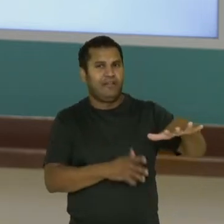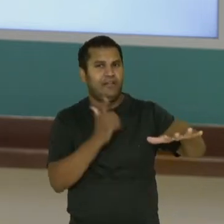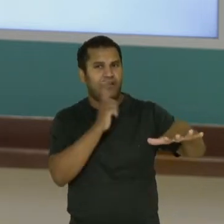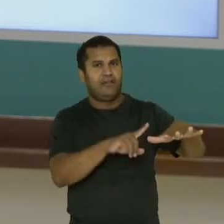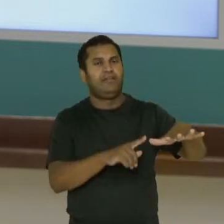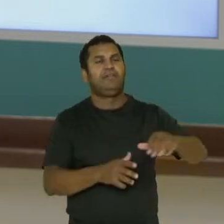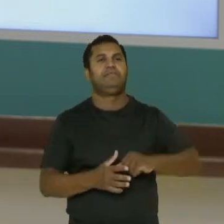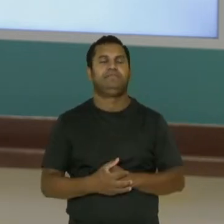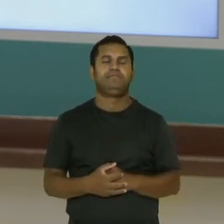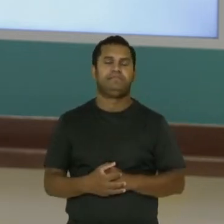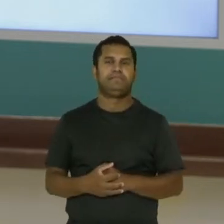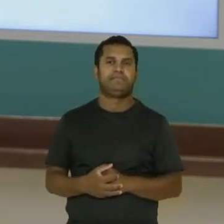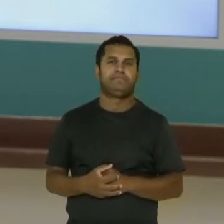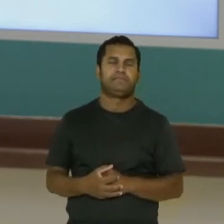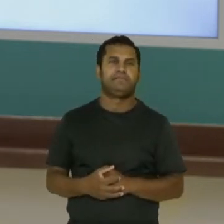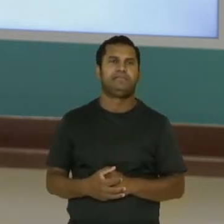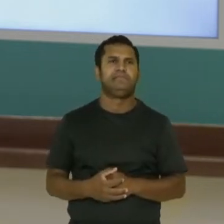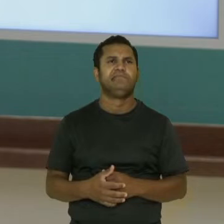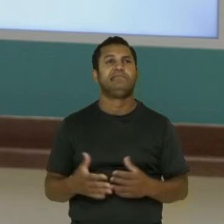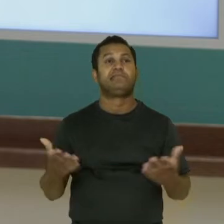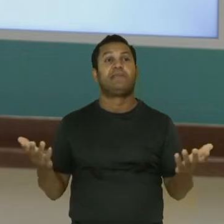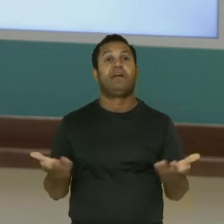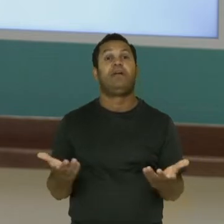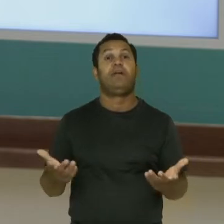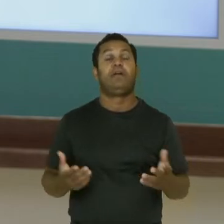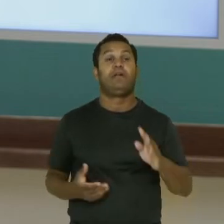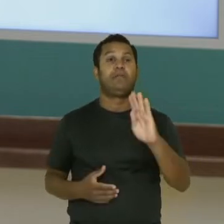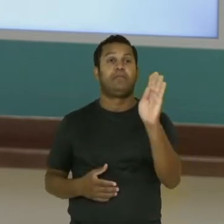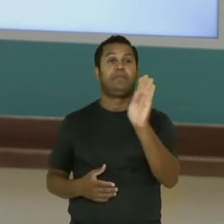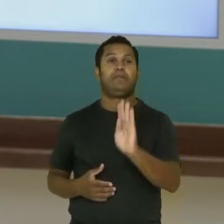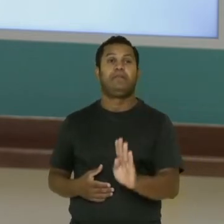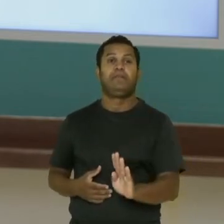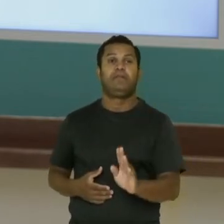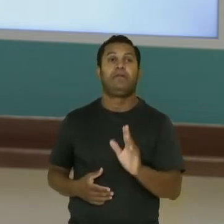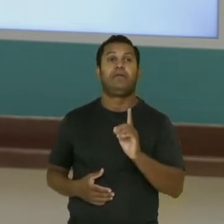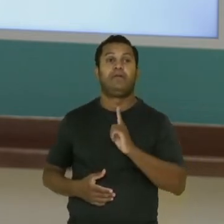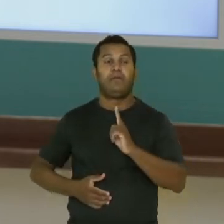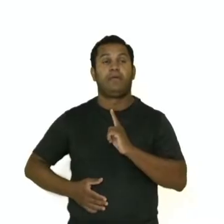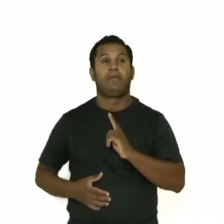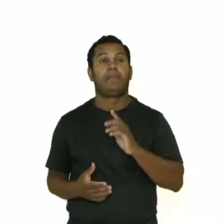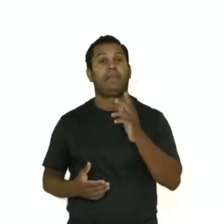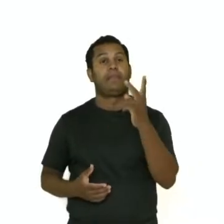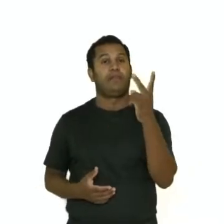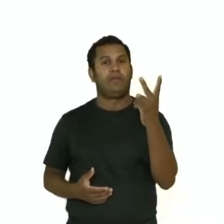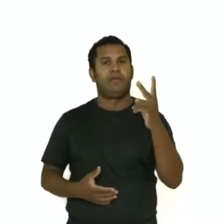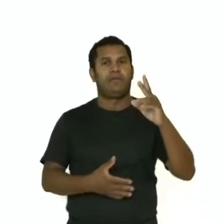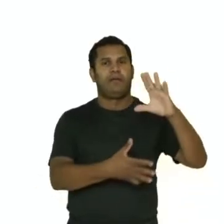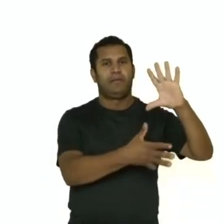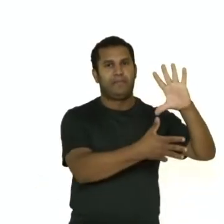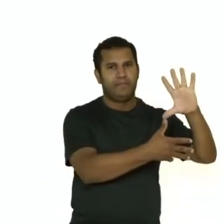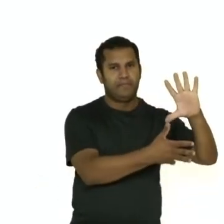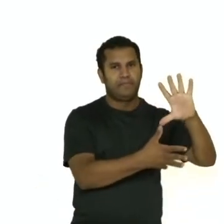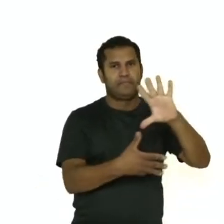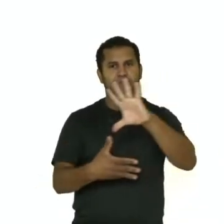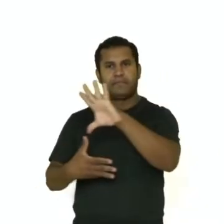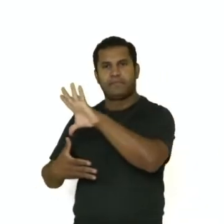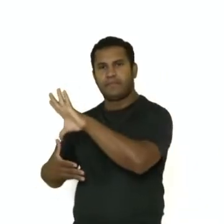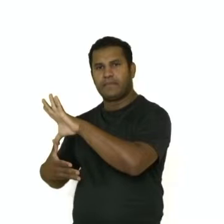vamos conhecer um pouquinho das regionalizações do Brasil. Então aqui nós temos dois mapas que vão